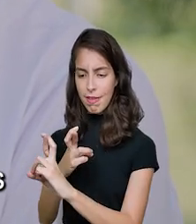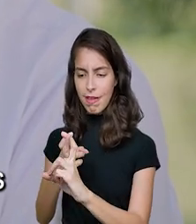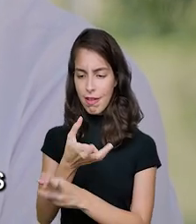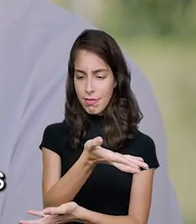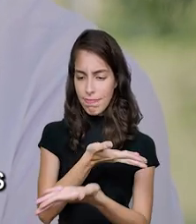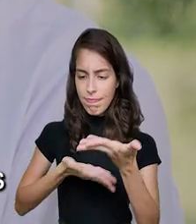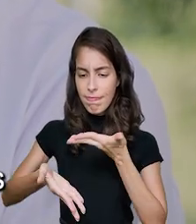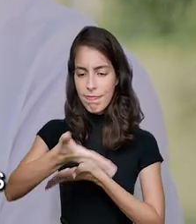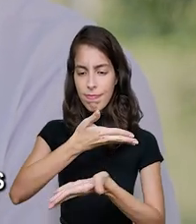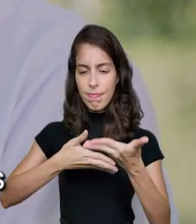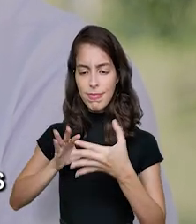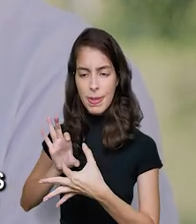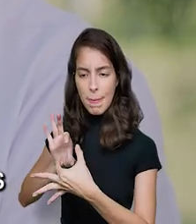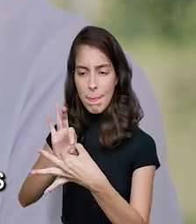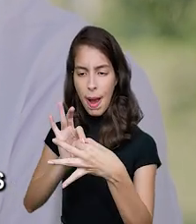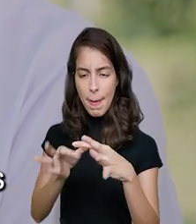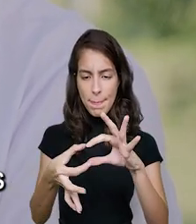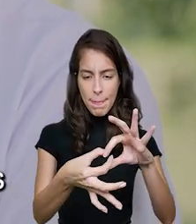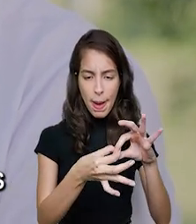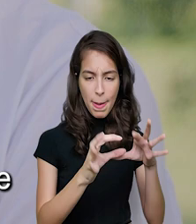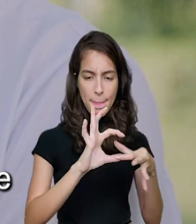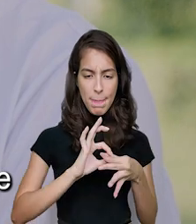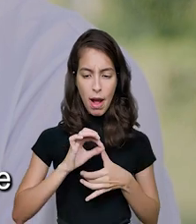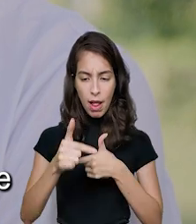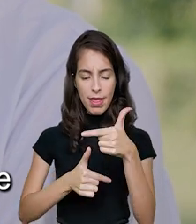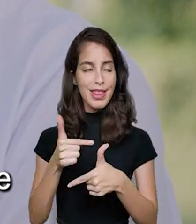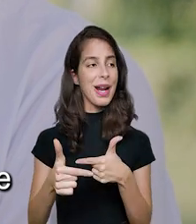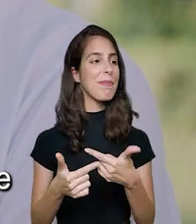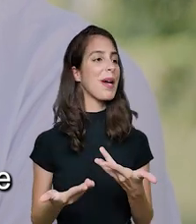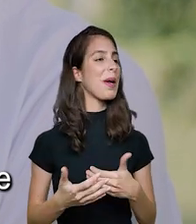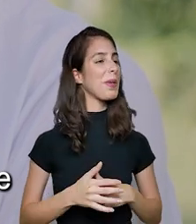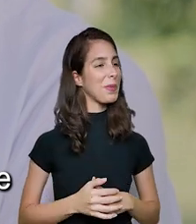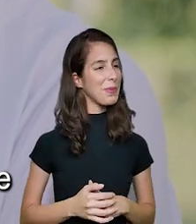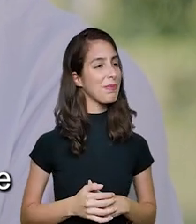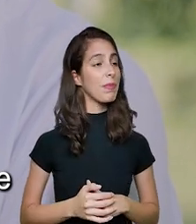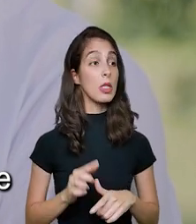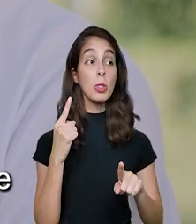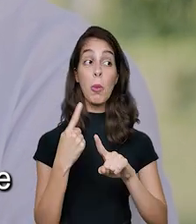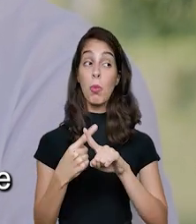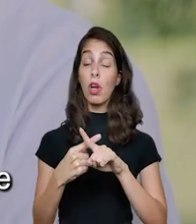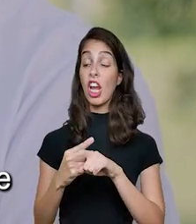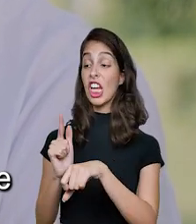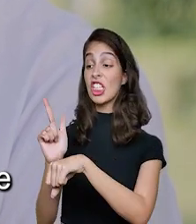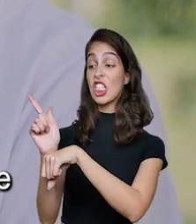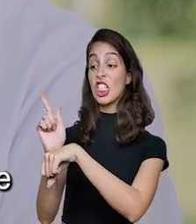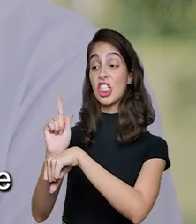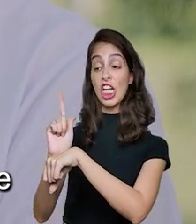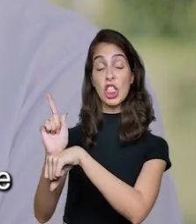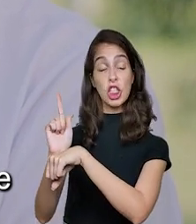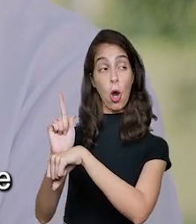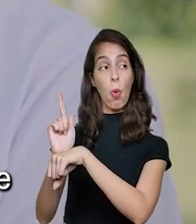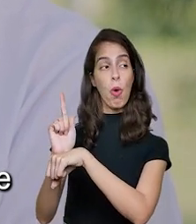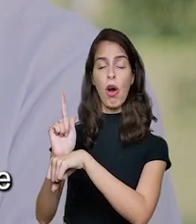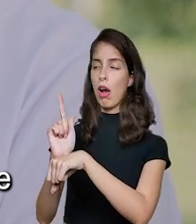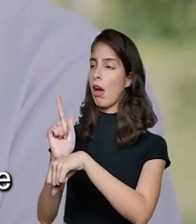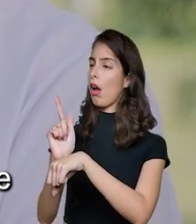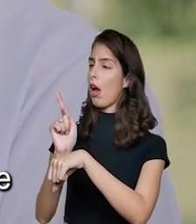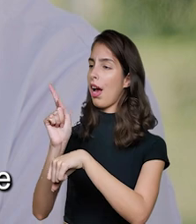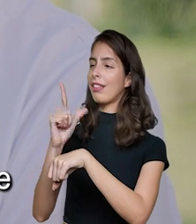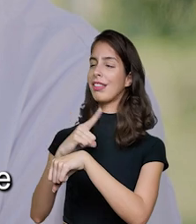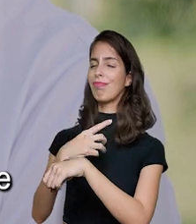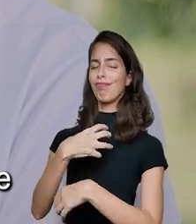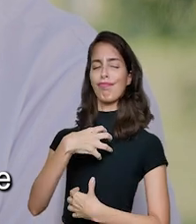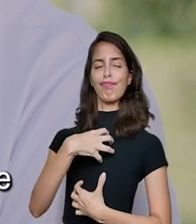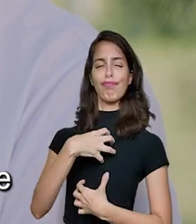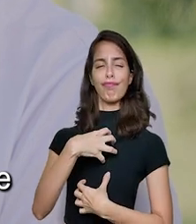uma interação uma conexão porque nós temos um modelo de gestão descentralizado e o conexões